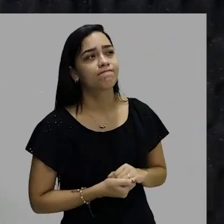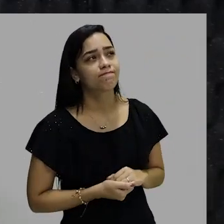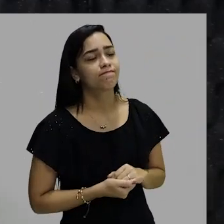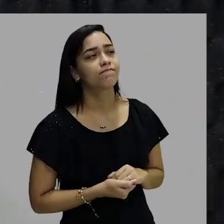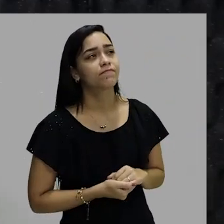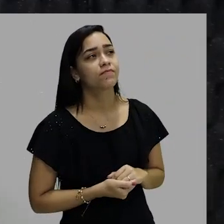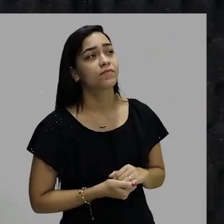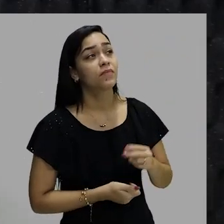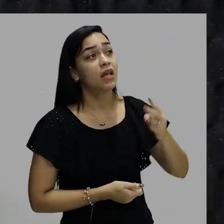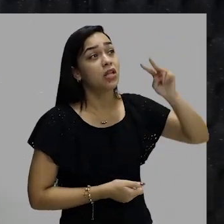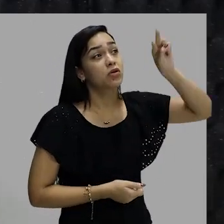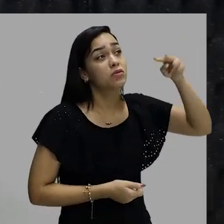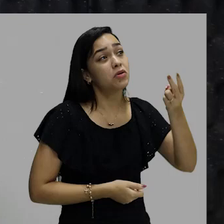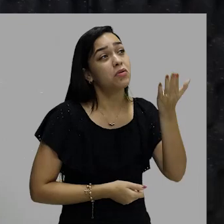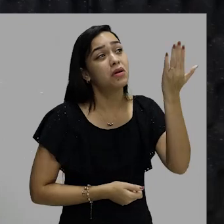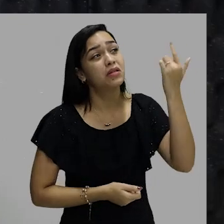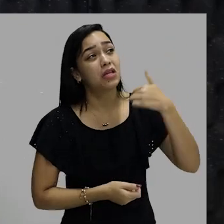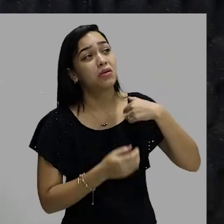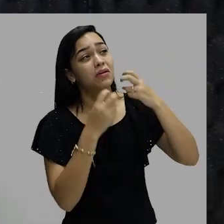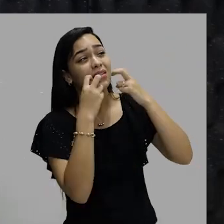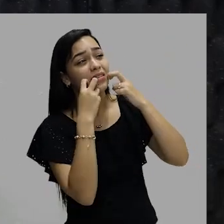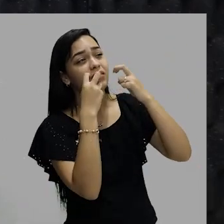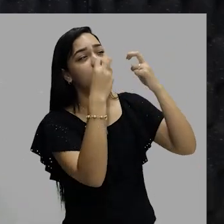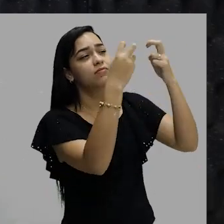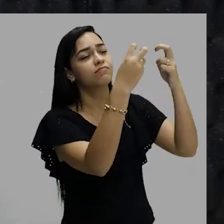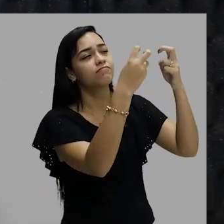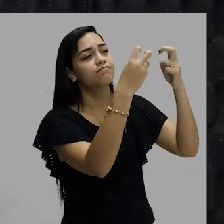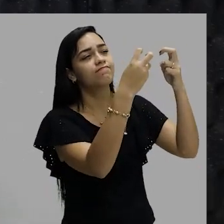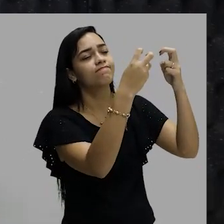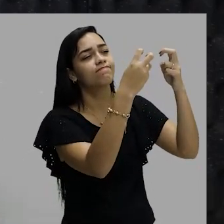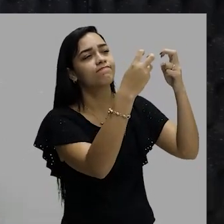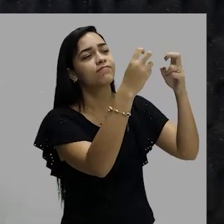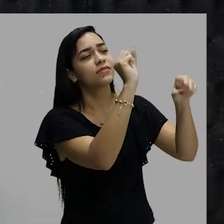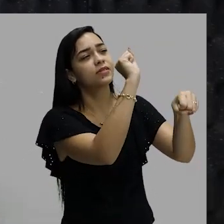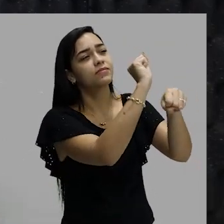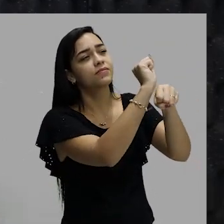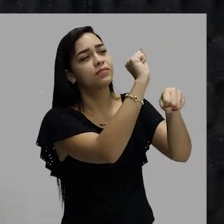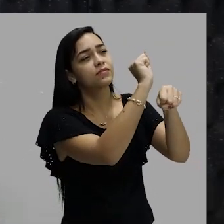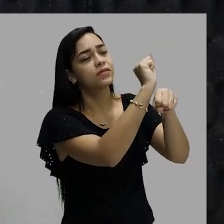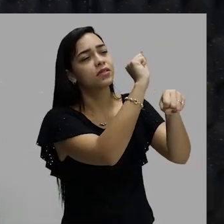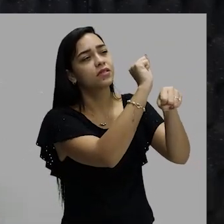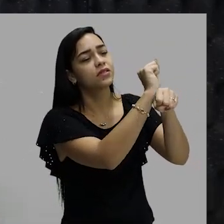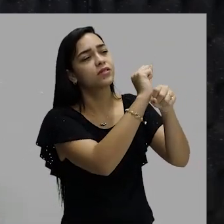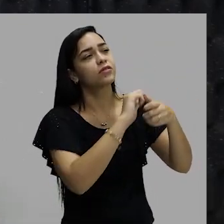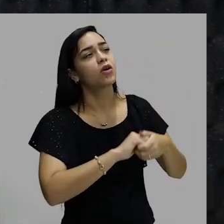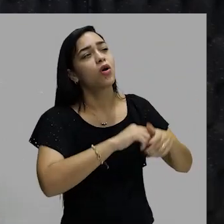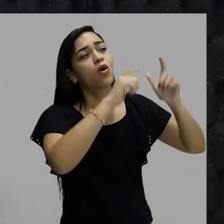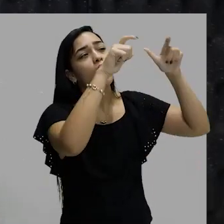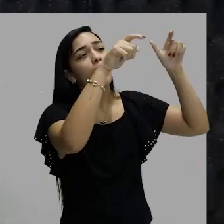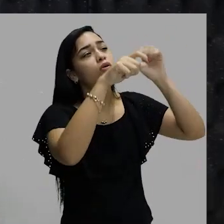Há 2000 anos te mandei meu grito, que embalde desde então corre o infinito.